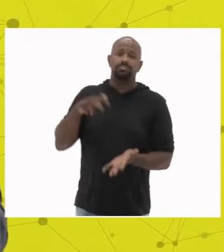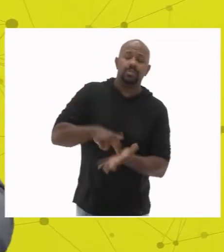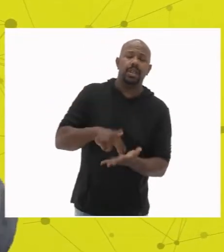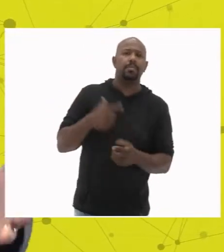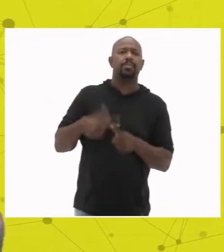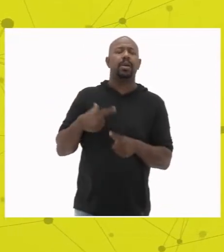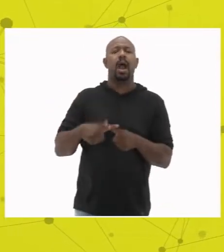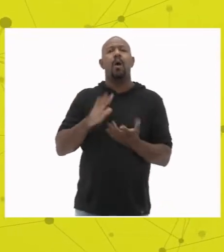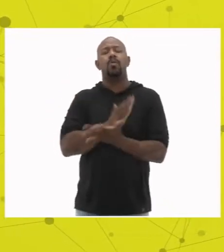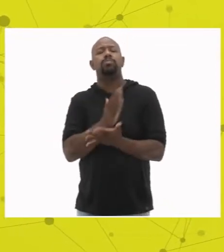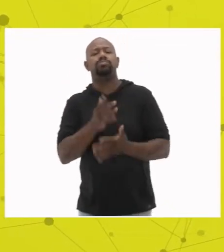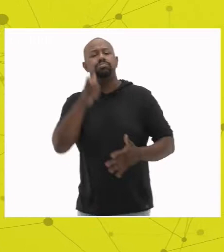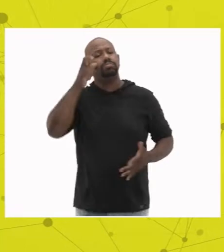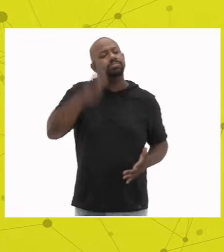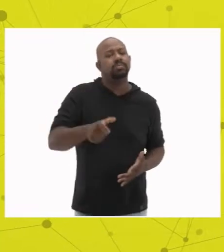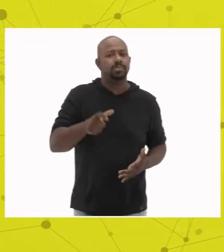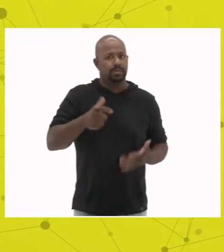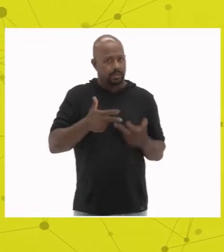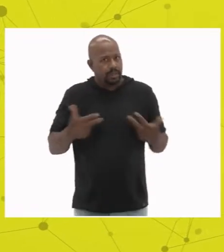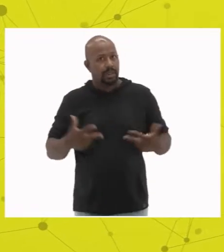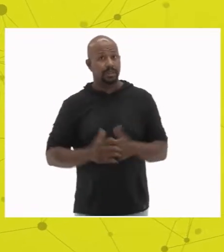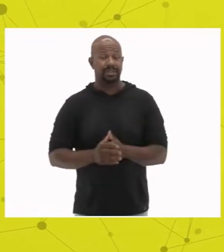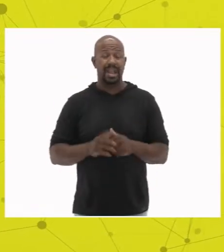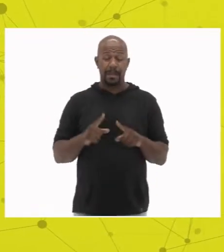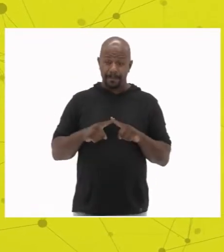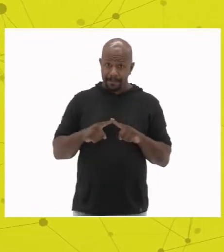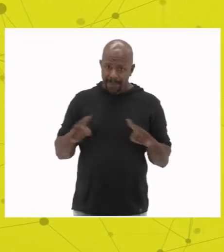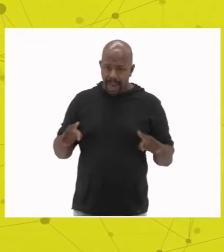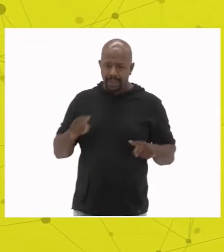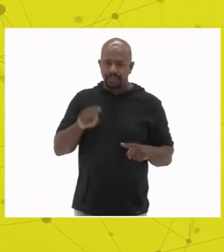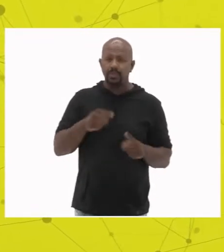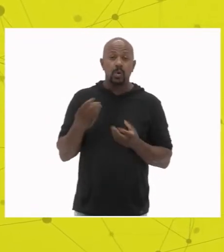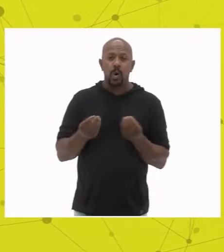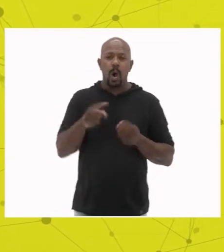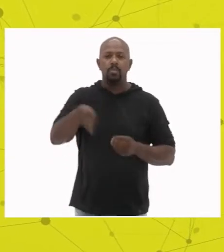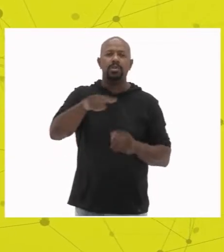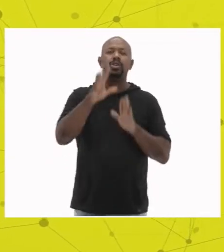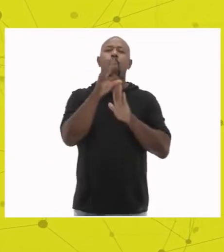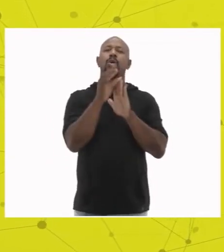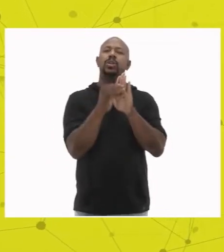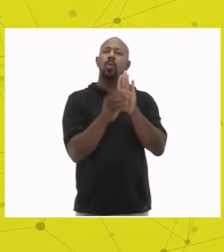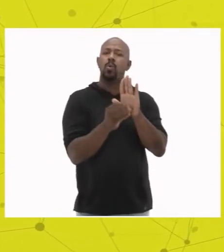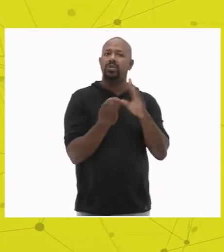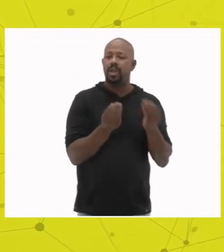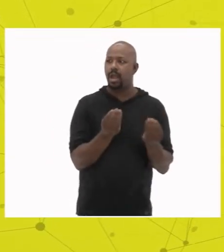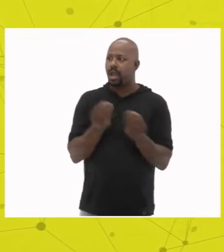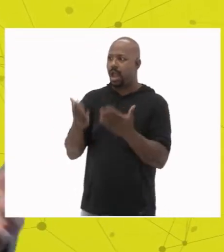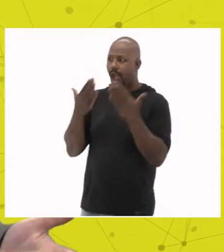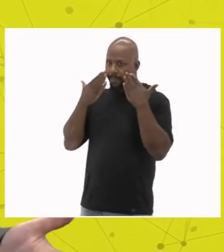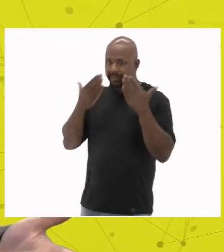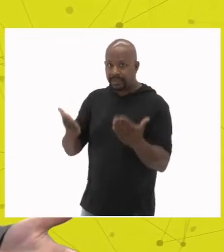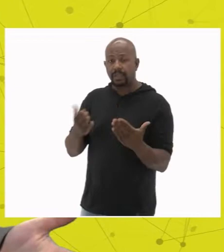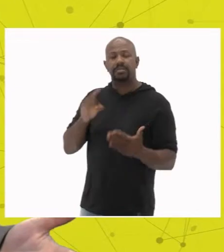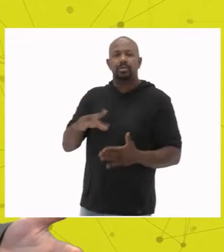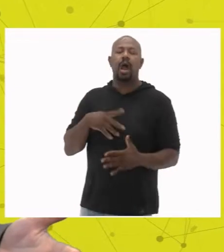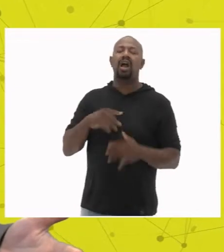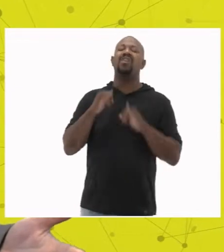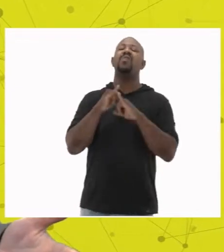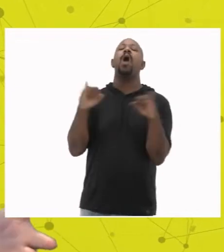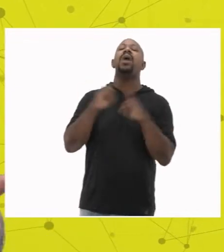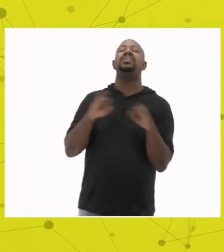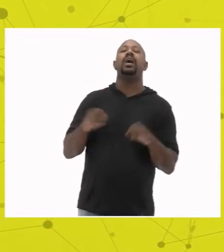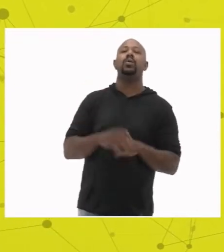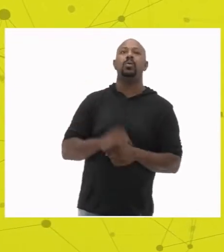ou intenção prevista ou justificável, mas sim na forma como esse conteúdo é apresentado, se reativamente, como